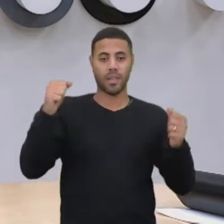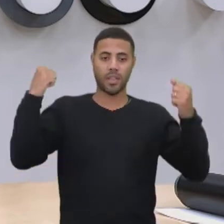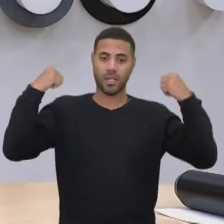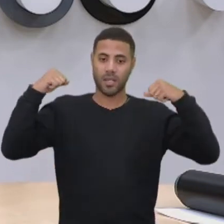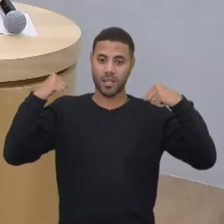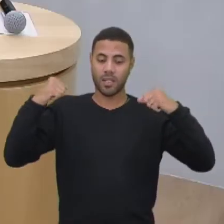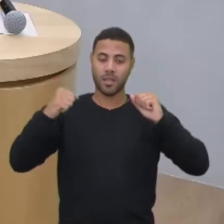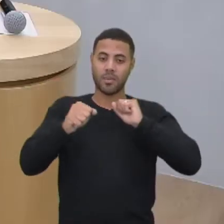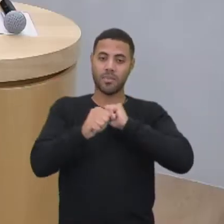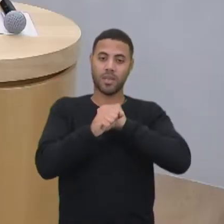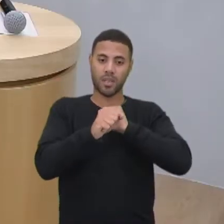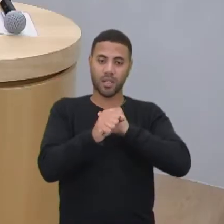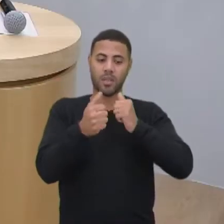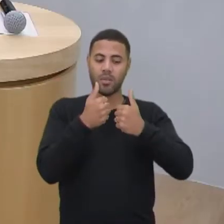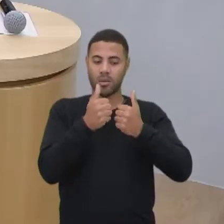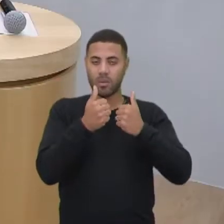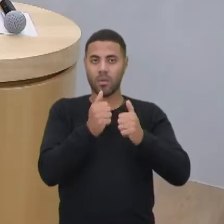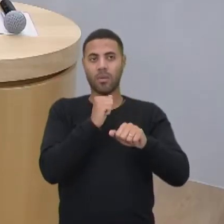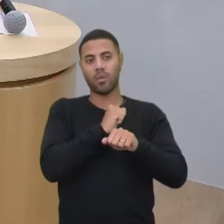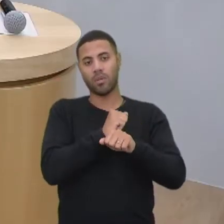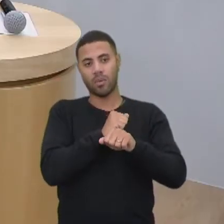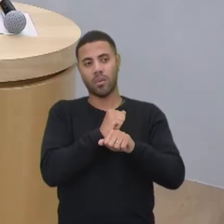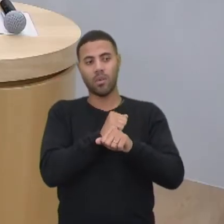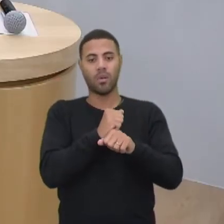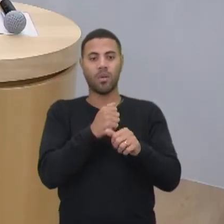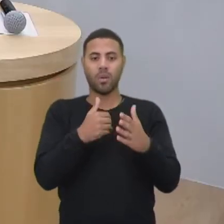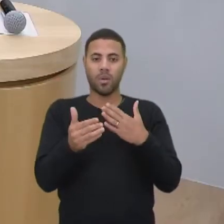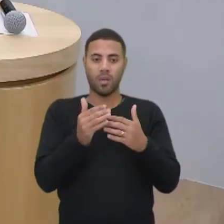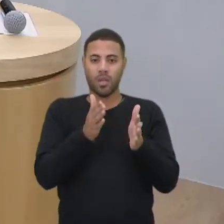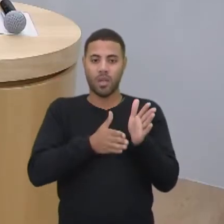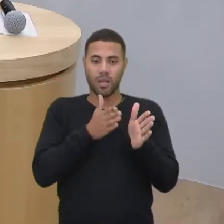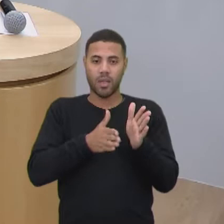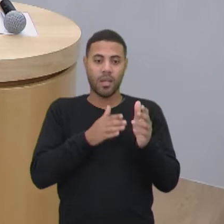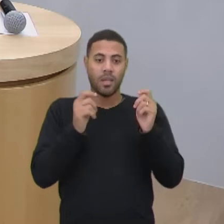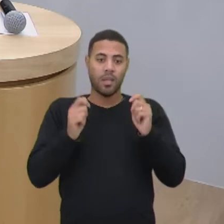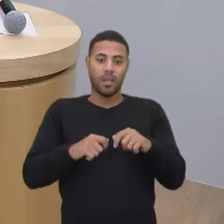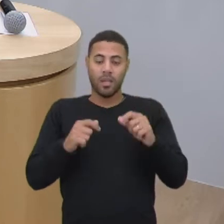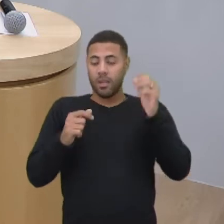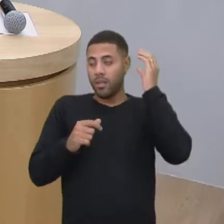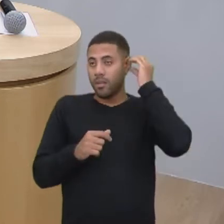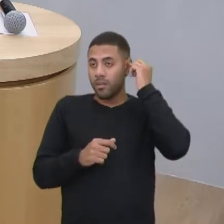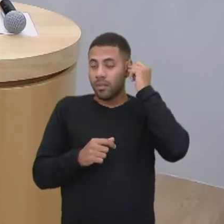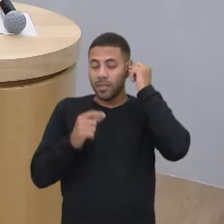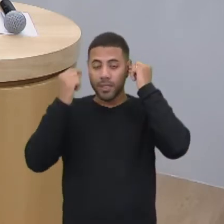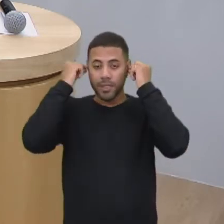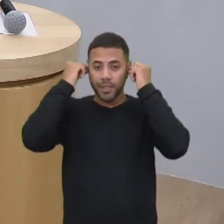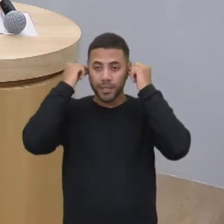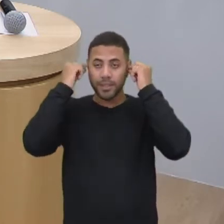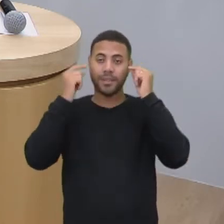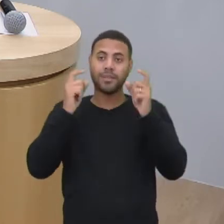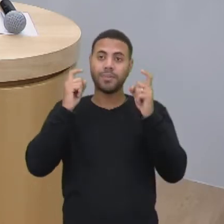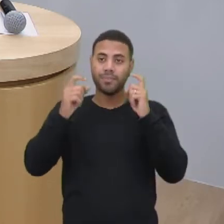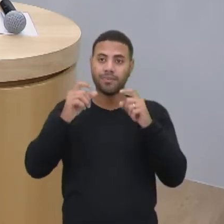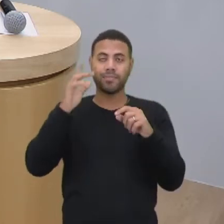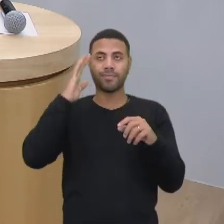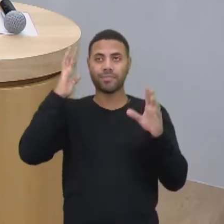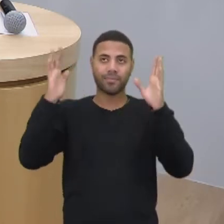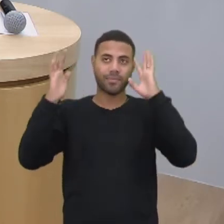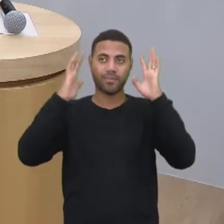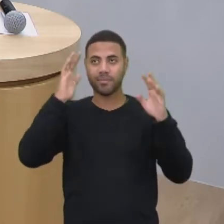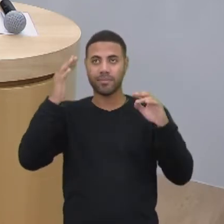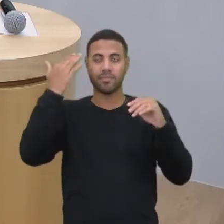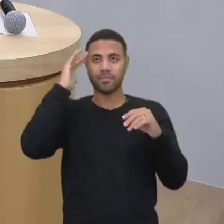aguardando seu. o mesmo transporte público, À eu ando noite. de transporte público, Isso. você coloca o fone de ouvido, você vai acompanhando, vai te distraindo e você